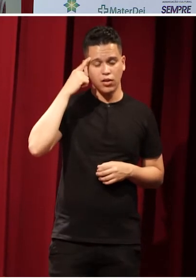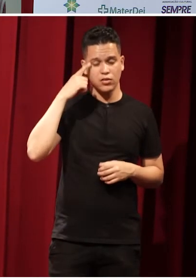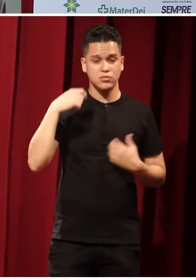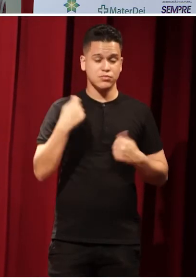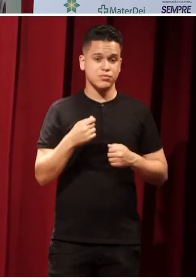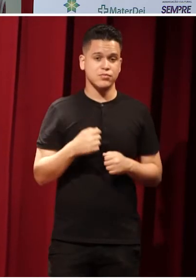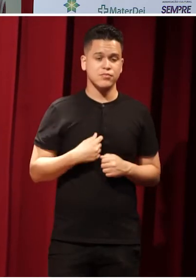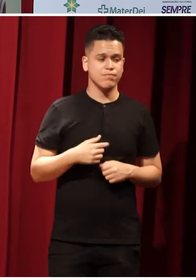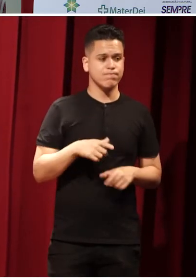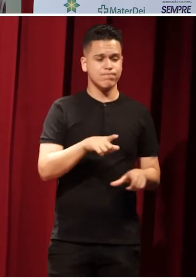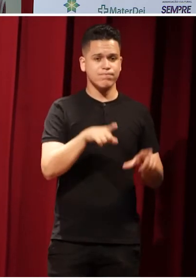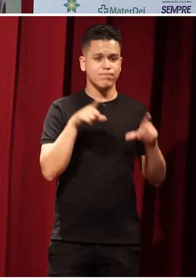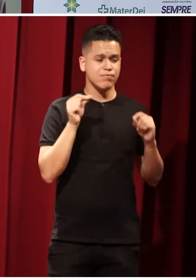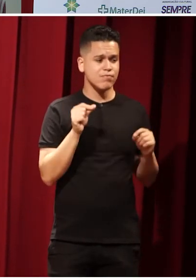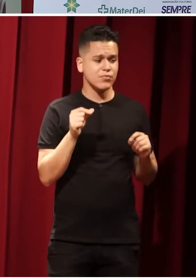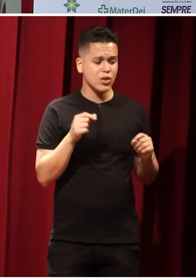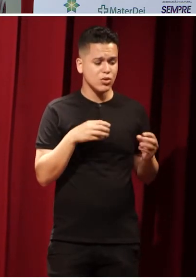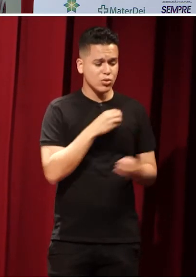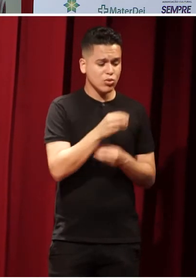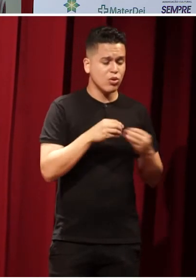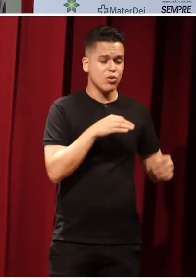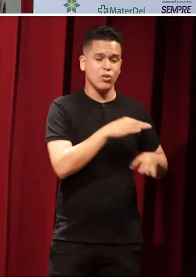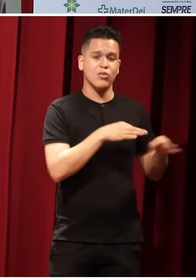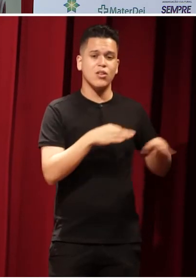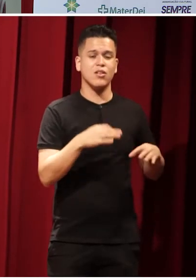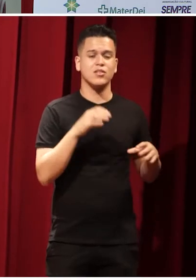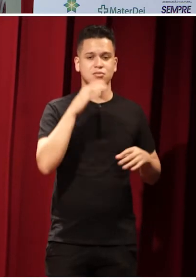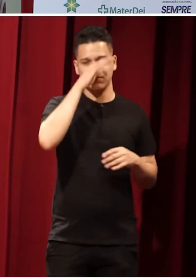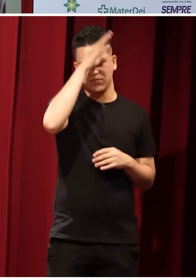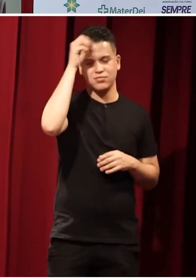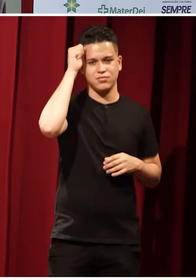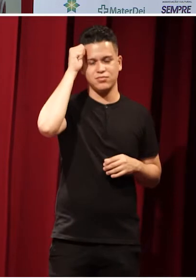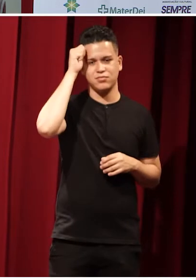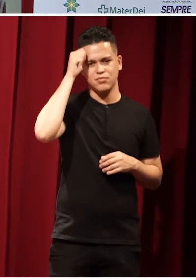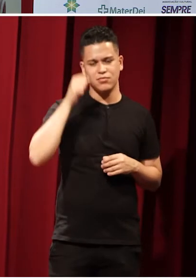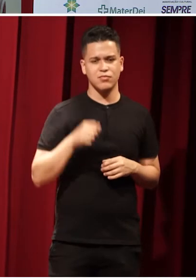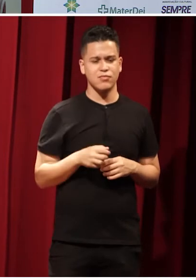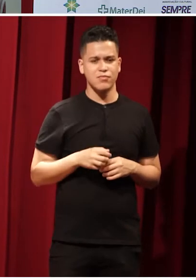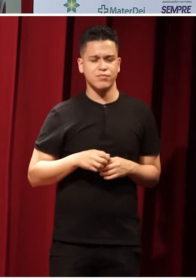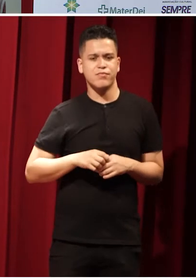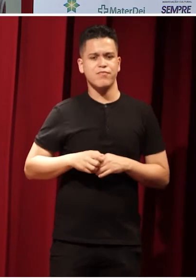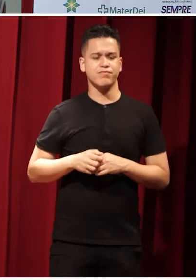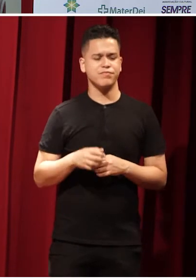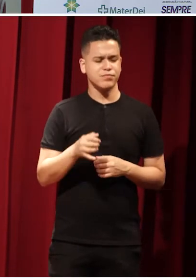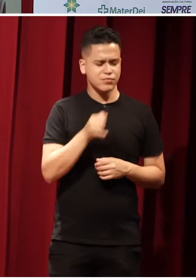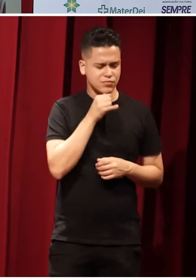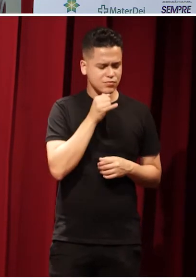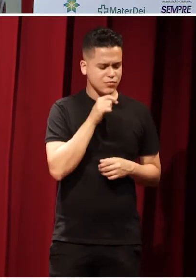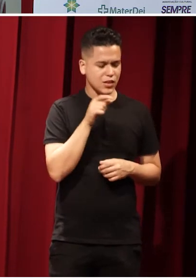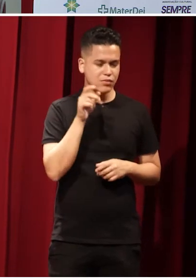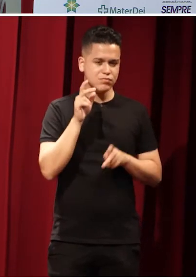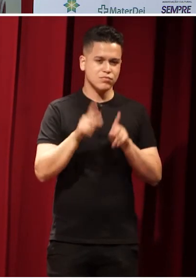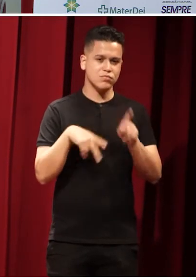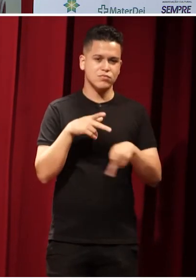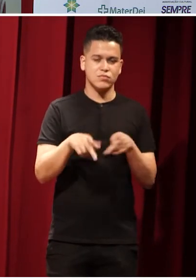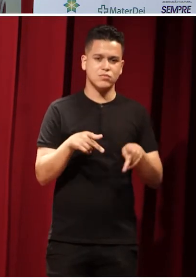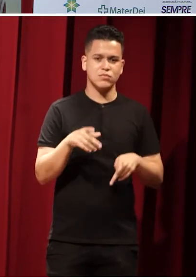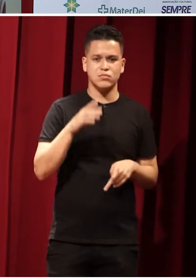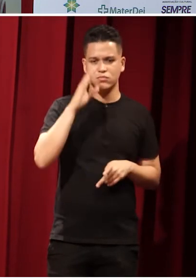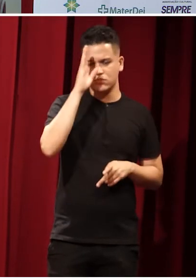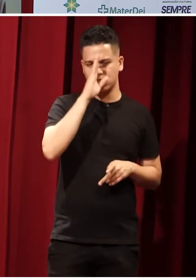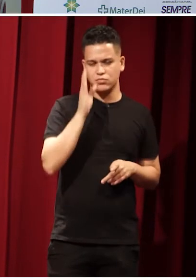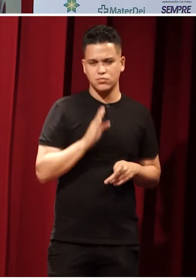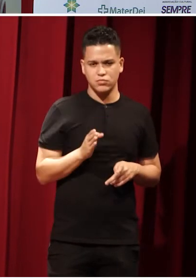qual infraestrutura a Amazônia precisa. E a infraestrutura que está na cabeça, não só do Palácio